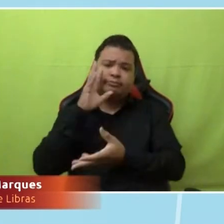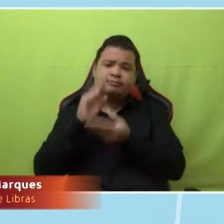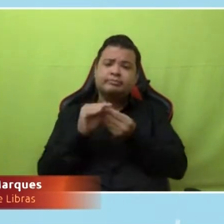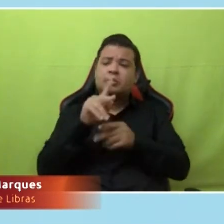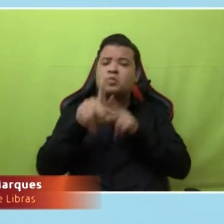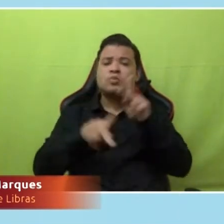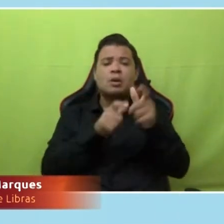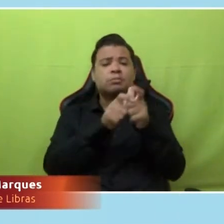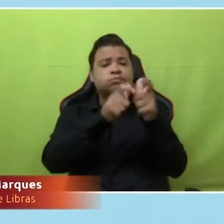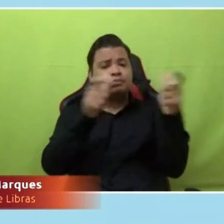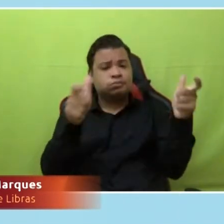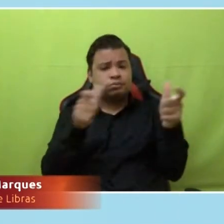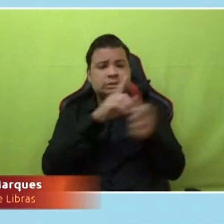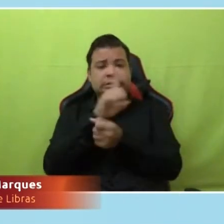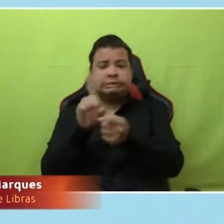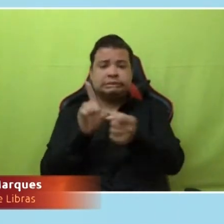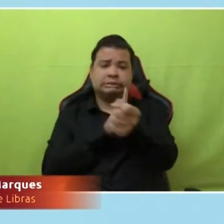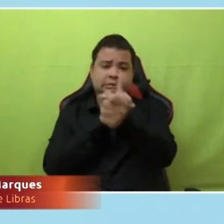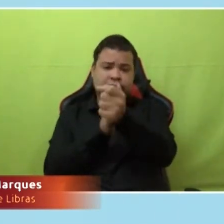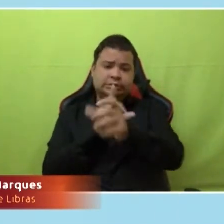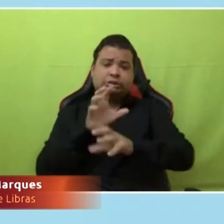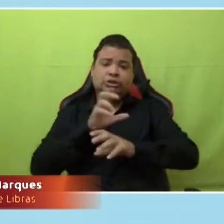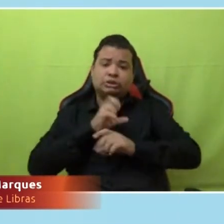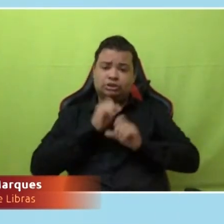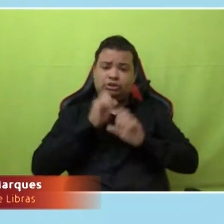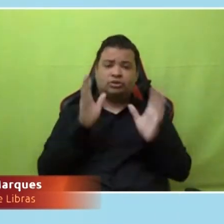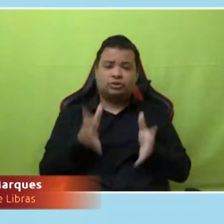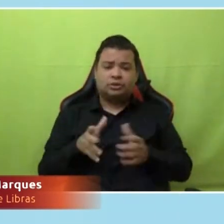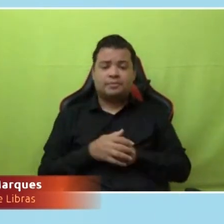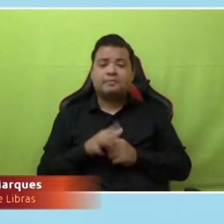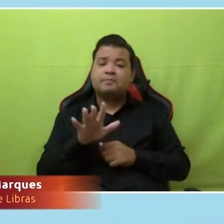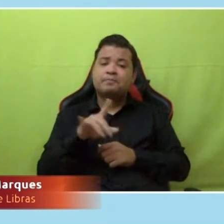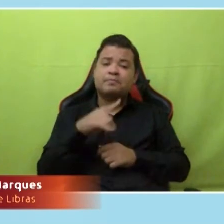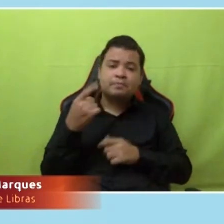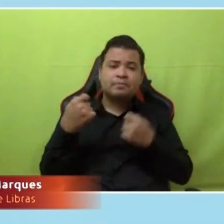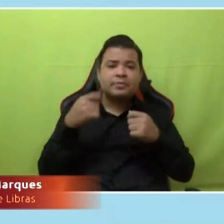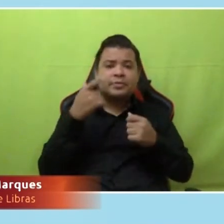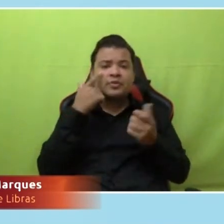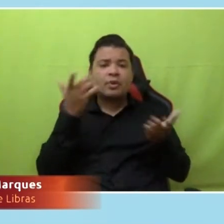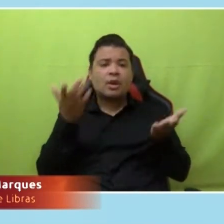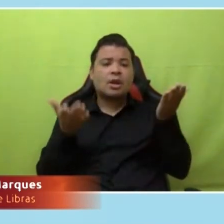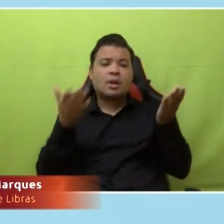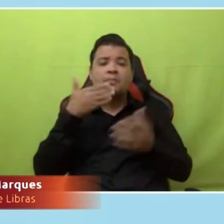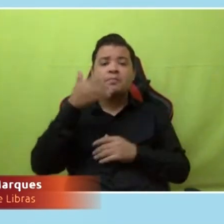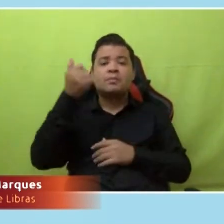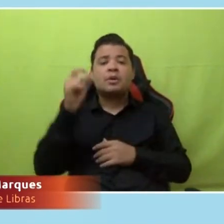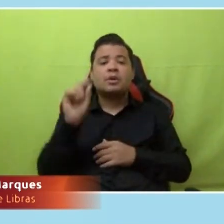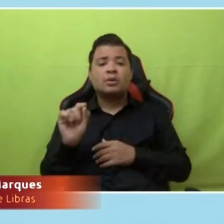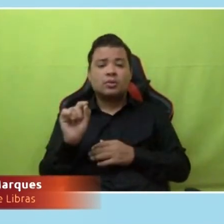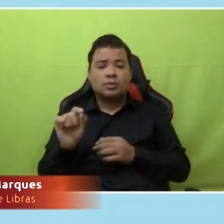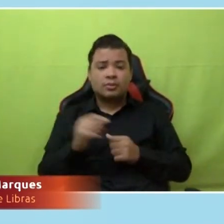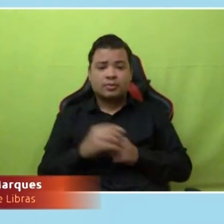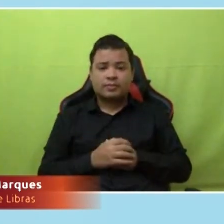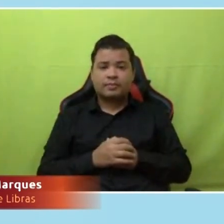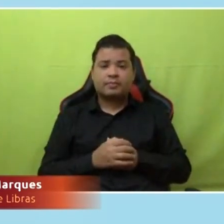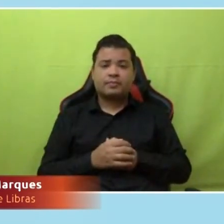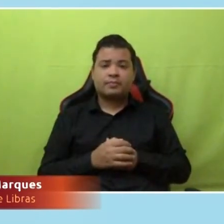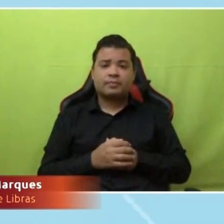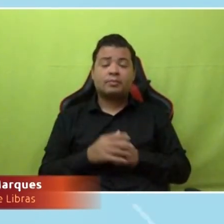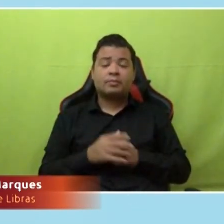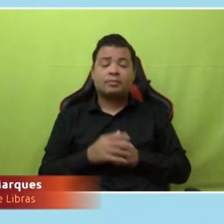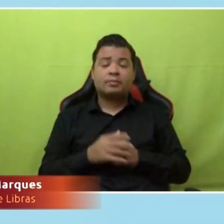Então, a gente precisa achar onde é que vai estar o melhor equilíbrio para isso no futuro. Não estão disponíveis no sistema público